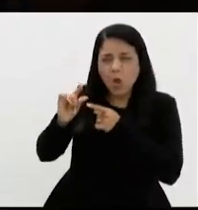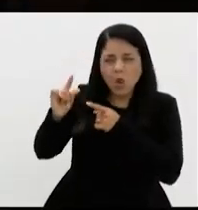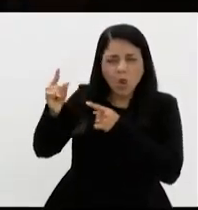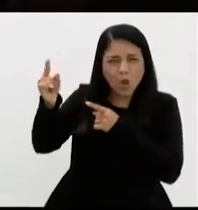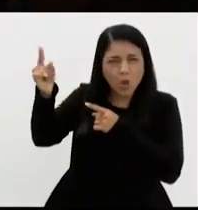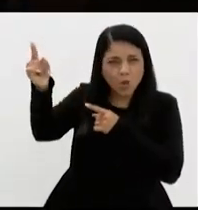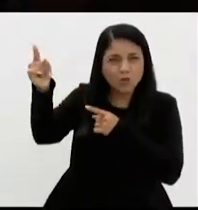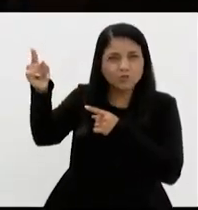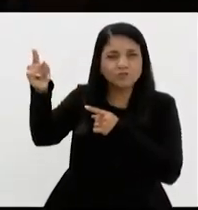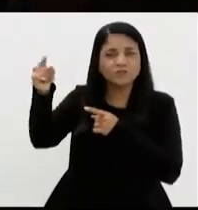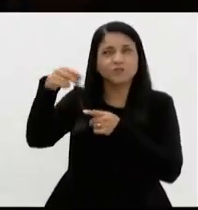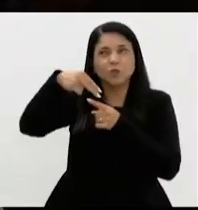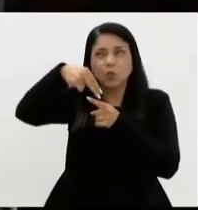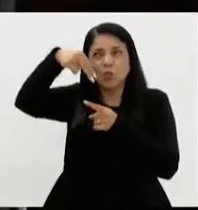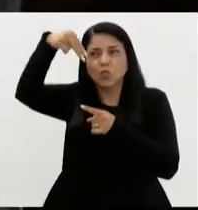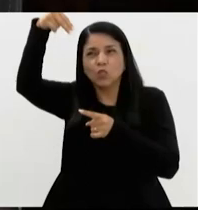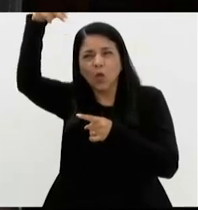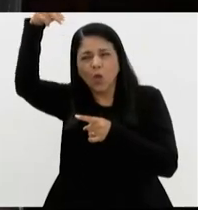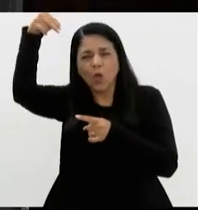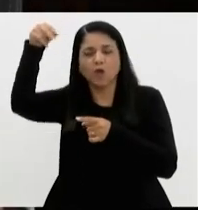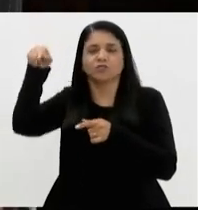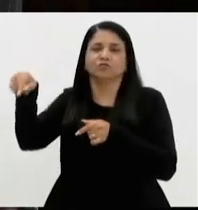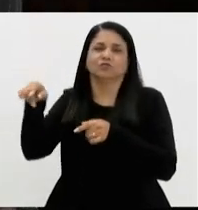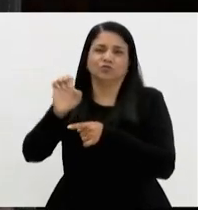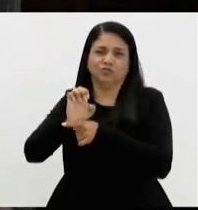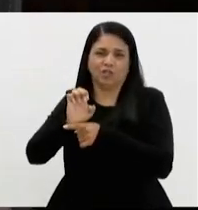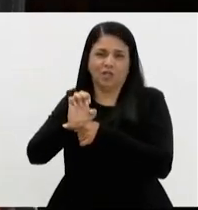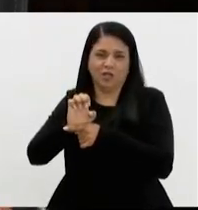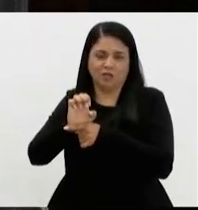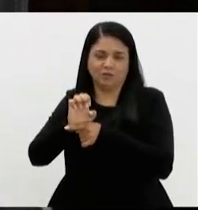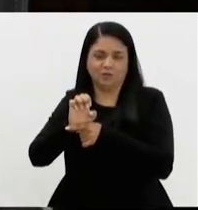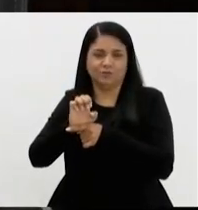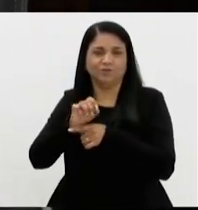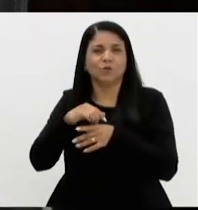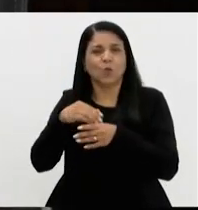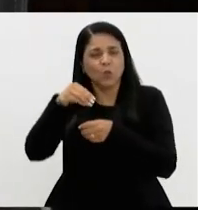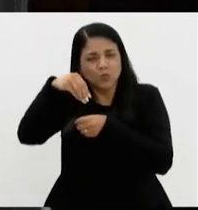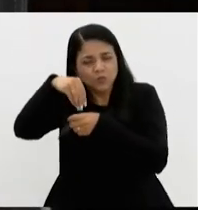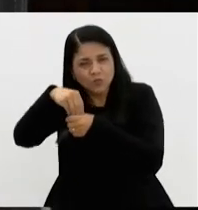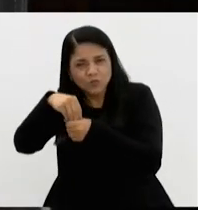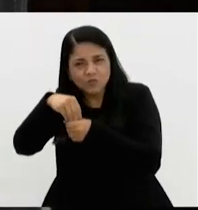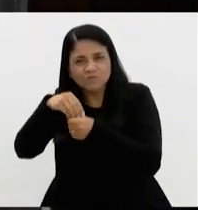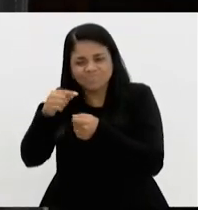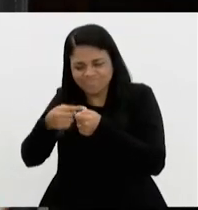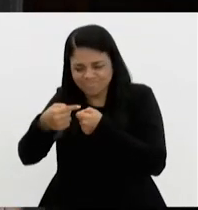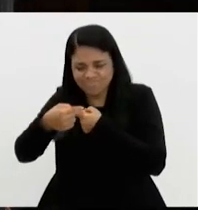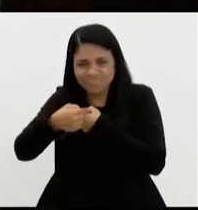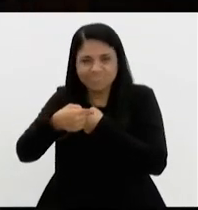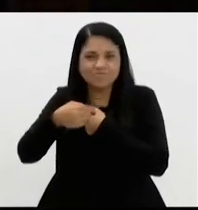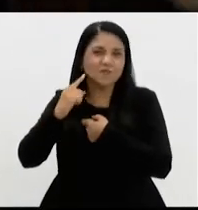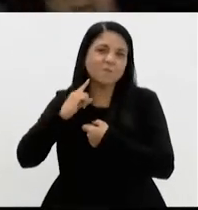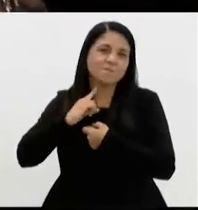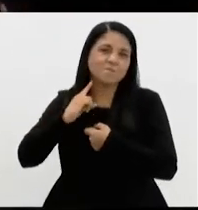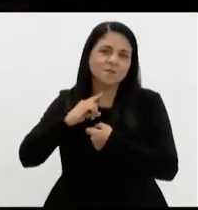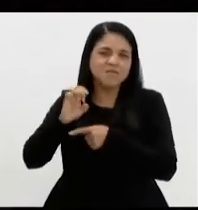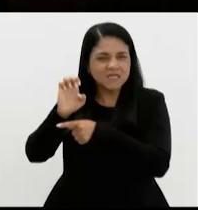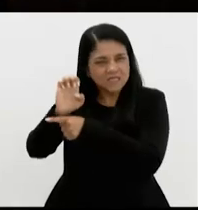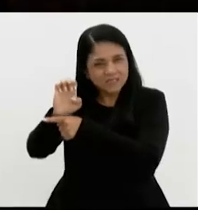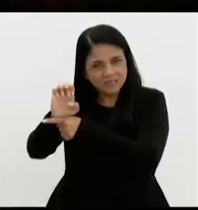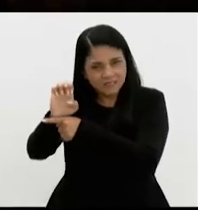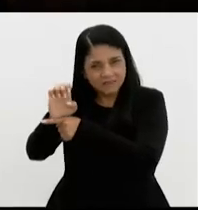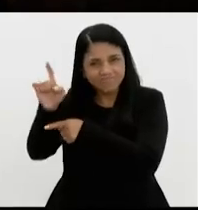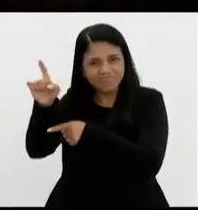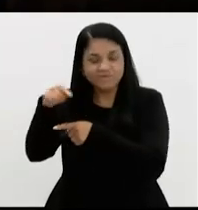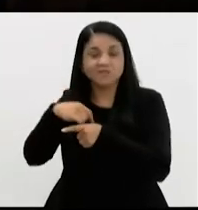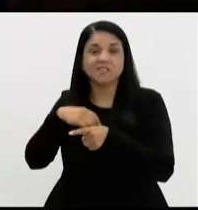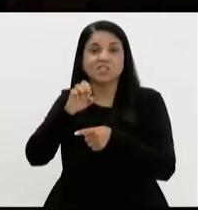Muitas vezes no norte do estado do Rio de Janeiro ou no interior de Minas Gerais estados grandes por exemplo